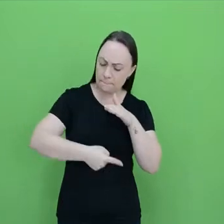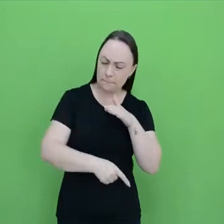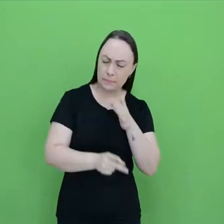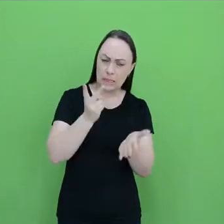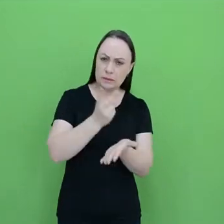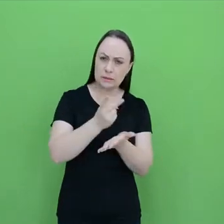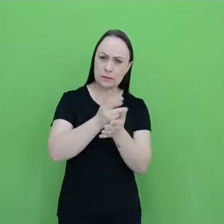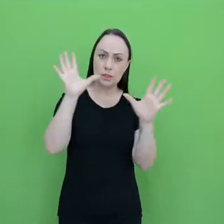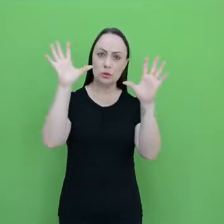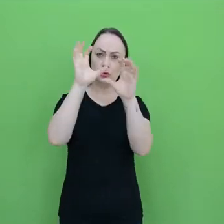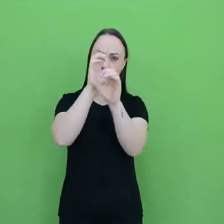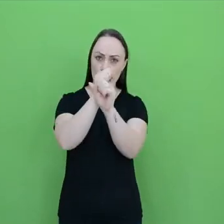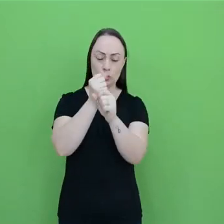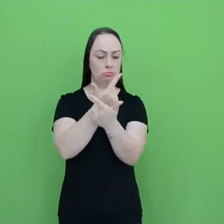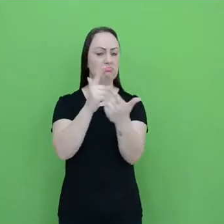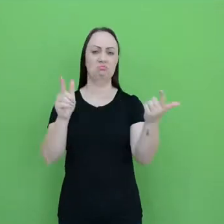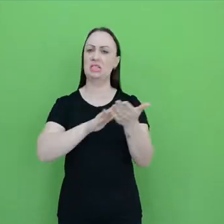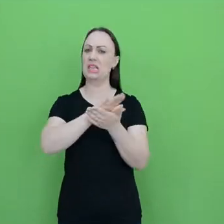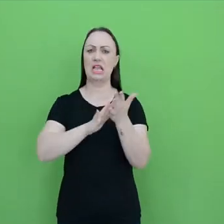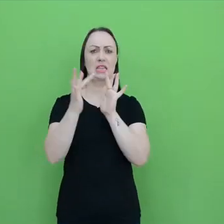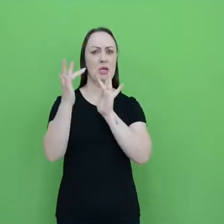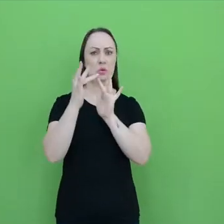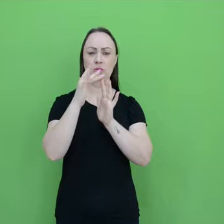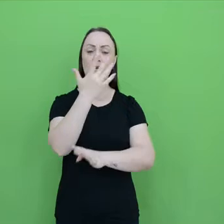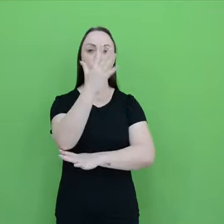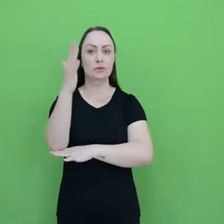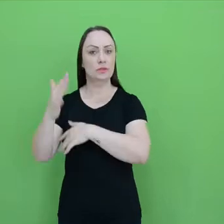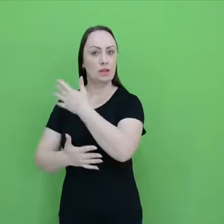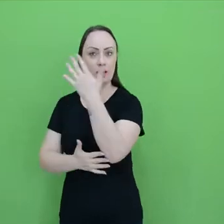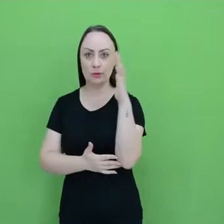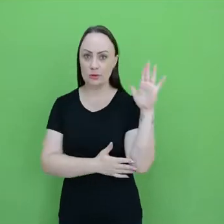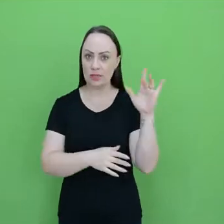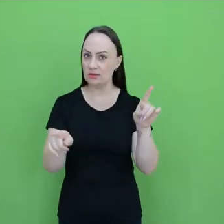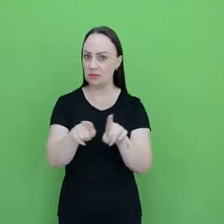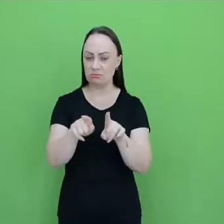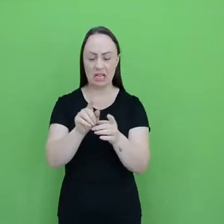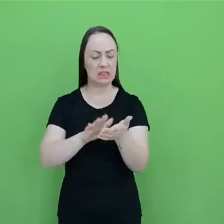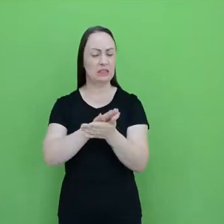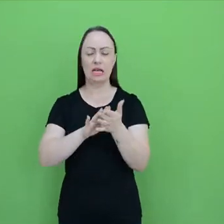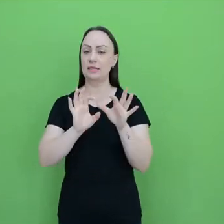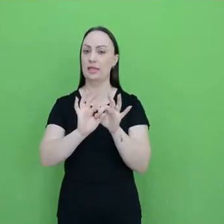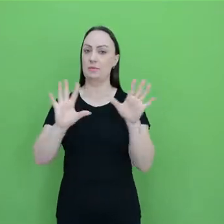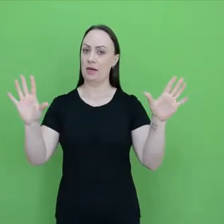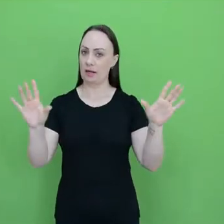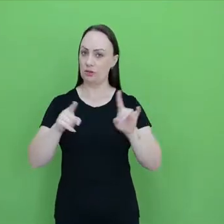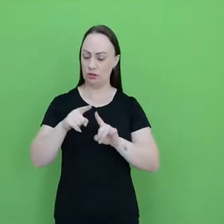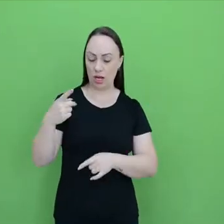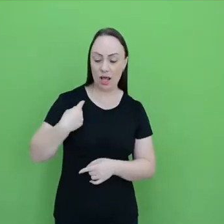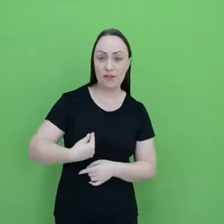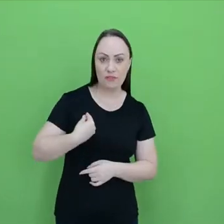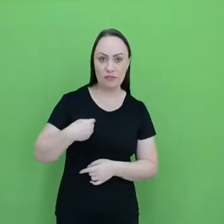escuridão. Não tinham contato com os elementos da natureza, nem com a liberdade. A vida